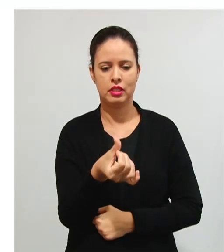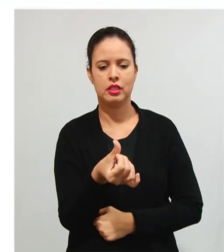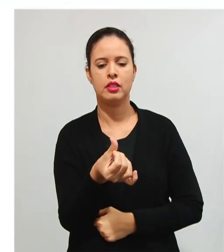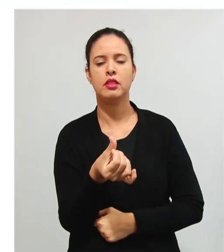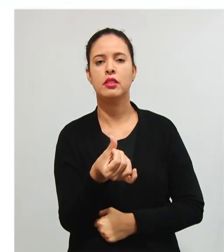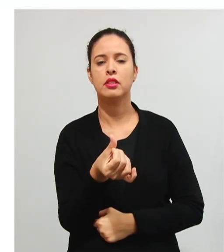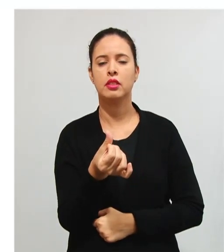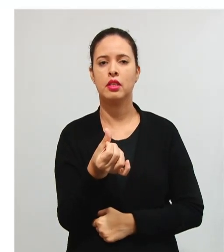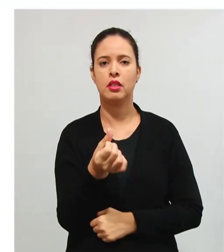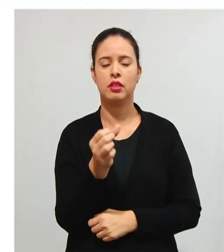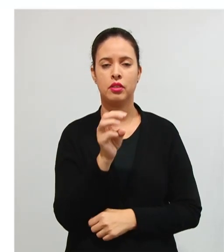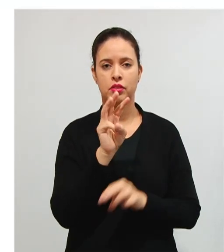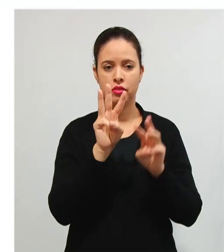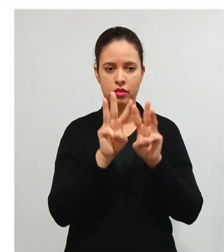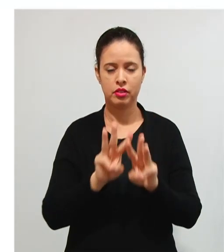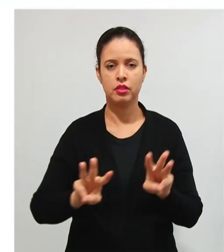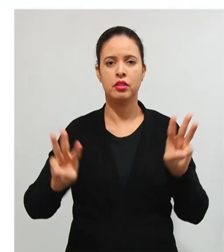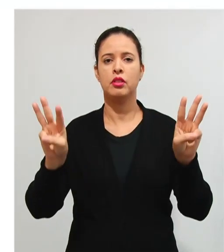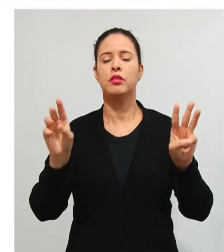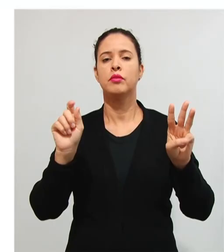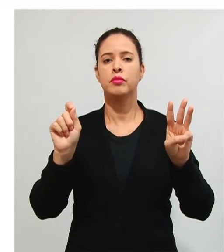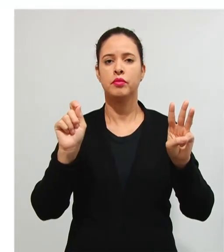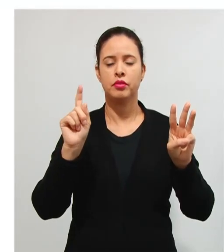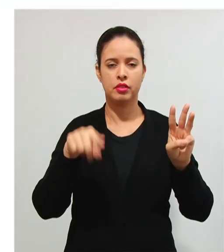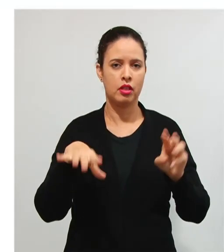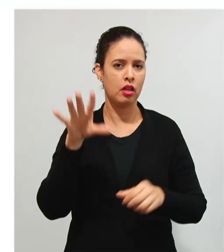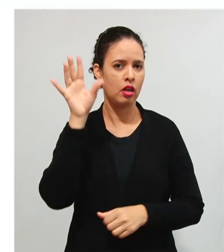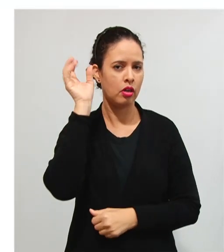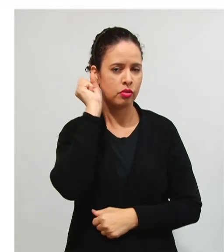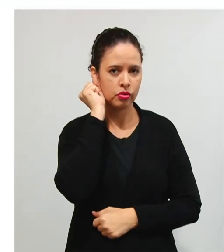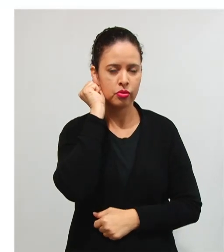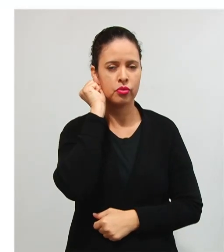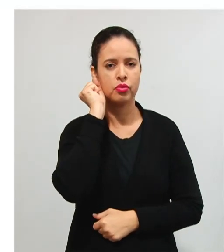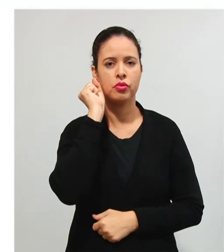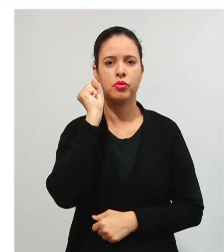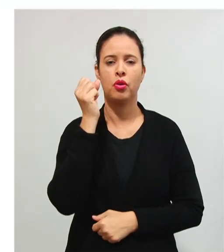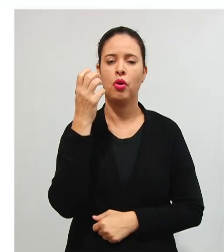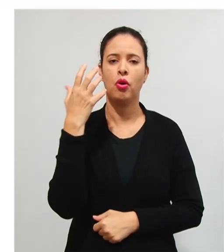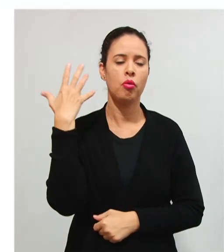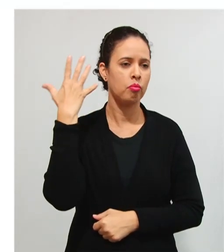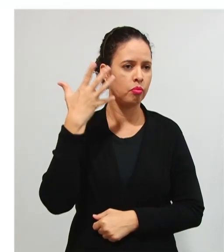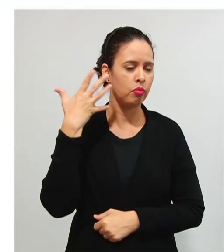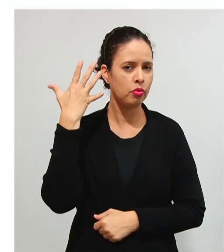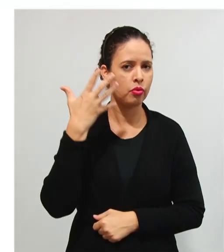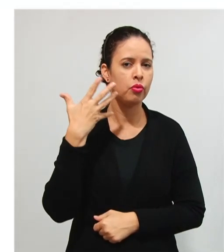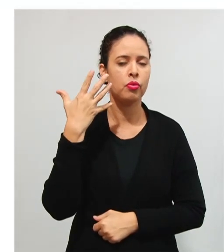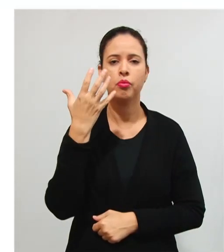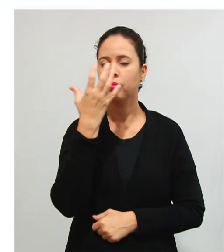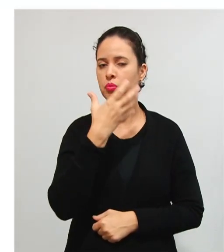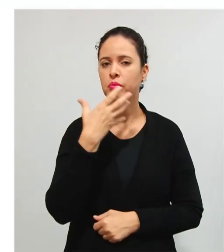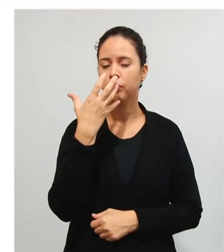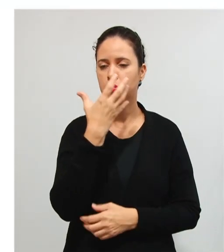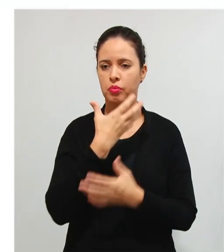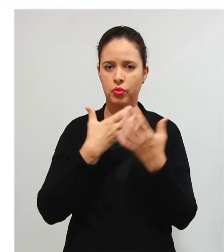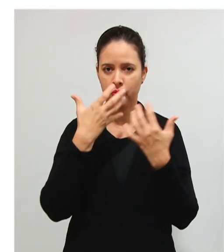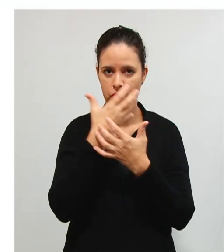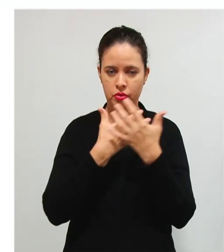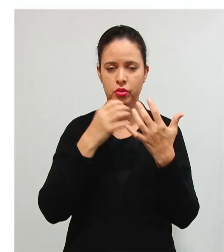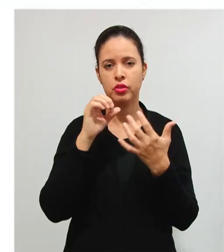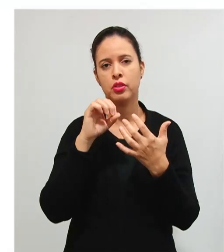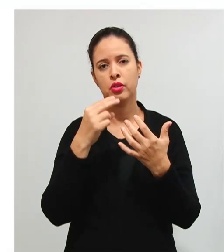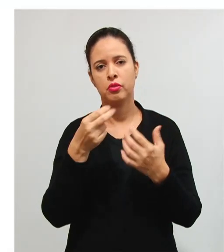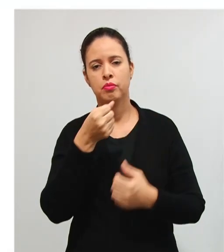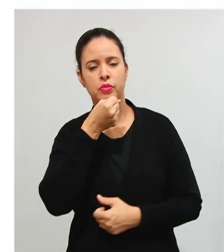plataforma de disponibilização de áudio, seja uma música ou seja um podcast. Então